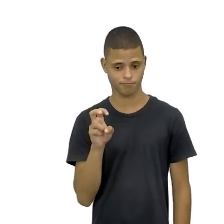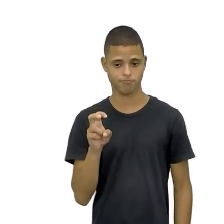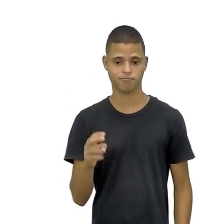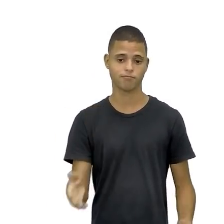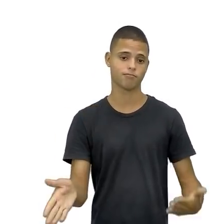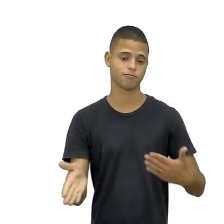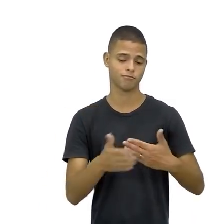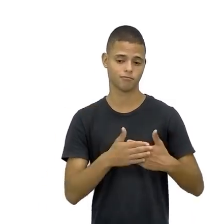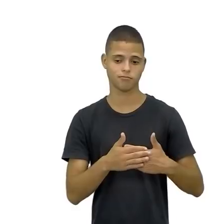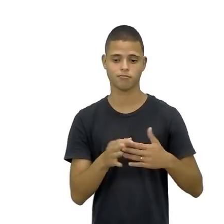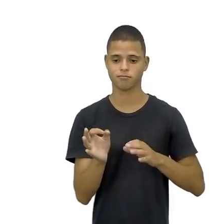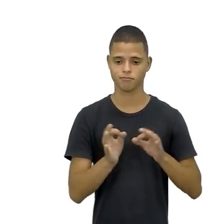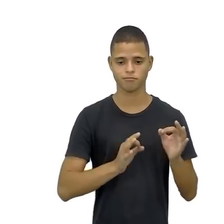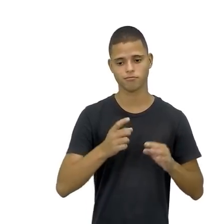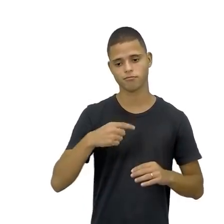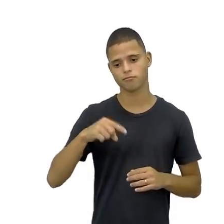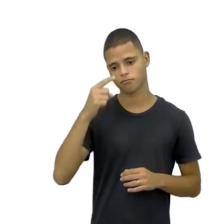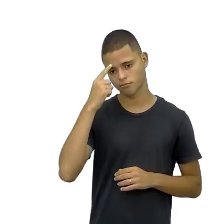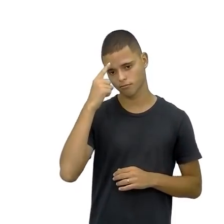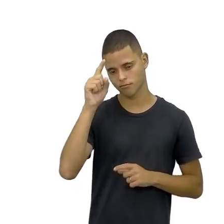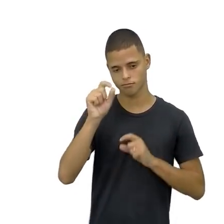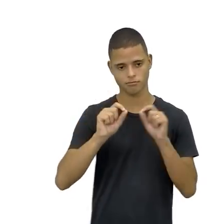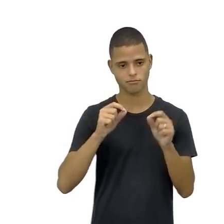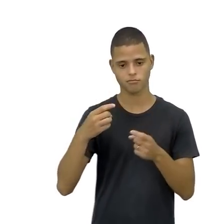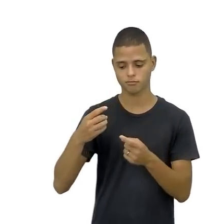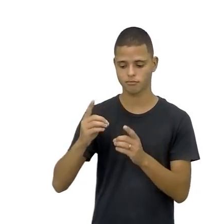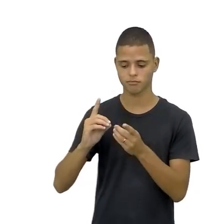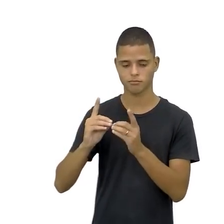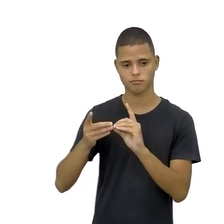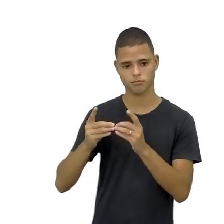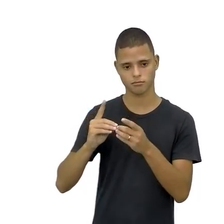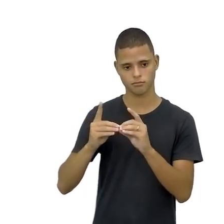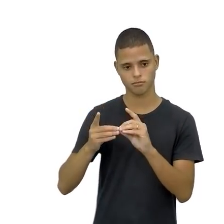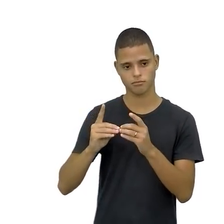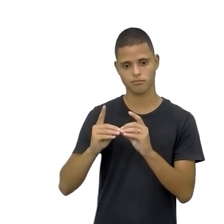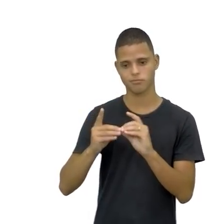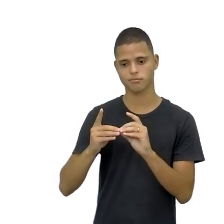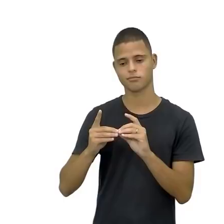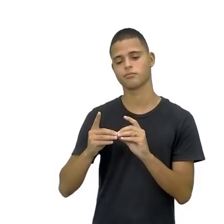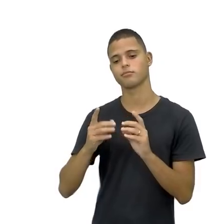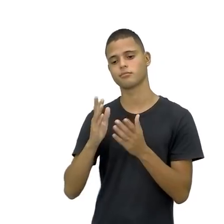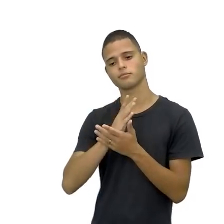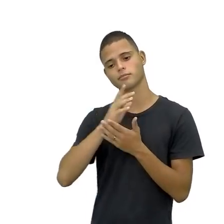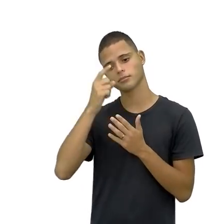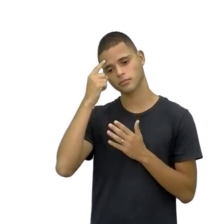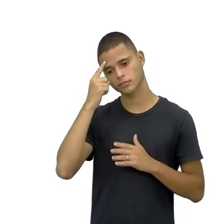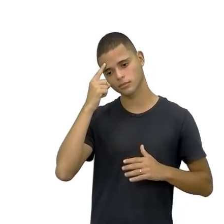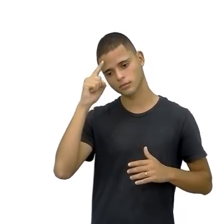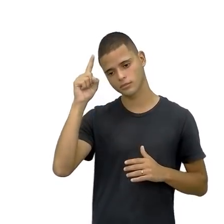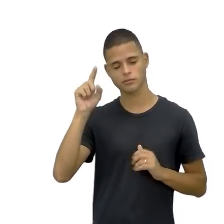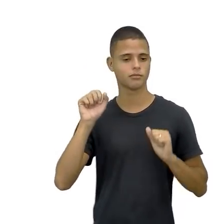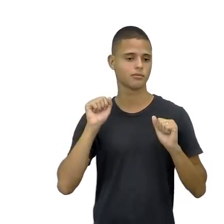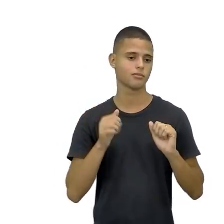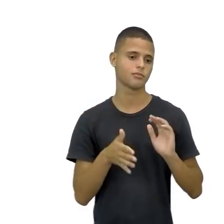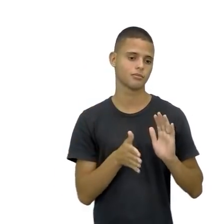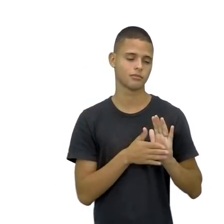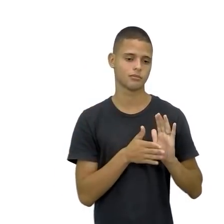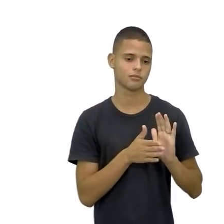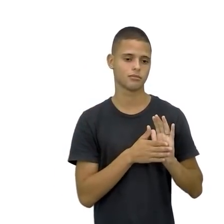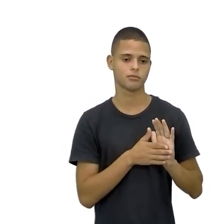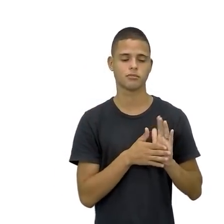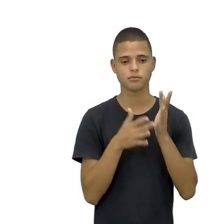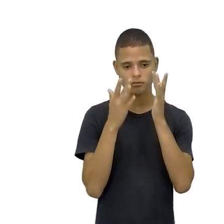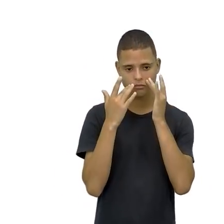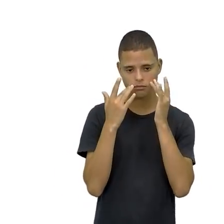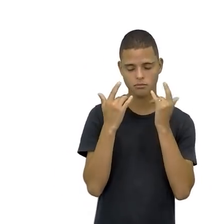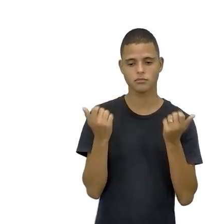nós pensamos sempre nessa dinamicidade dessas ideias que podem ser propostas, como apresentações